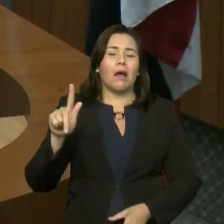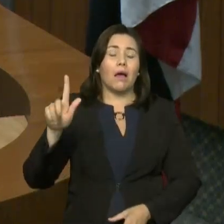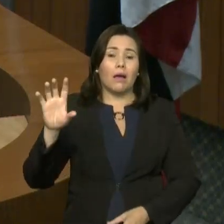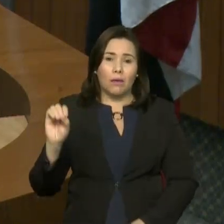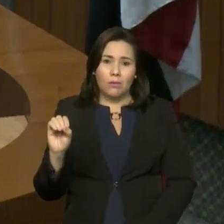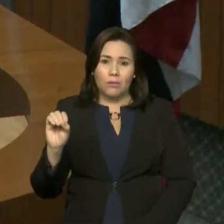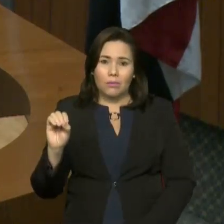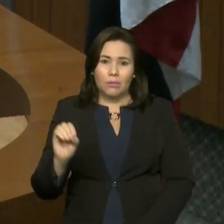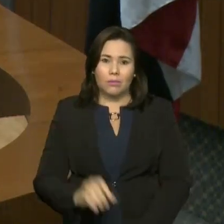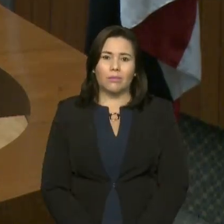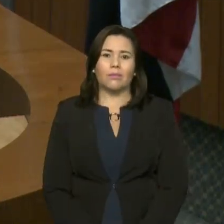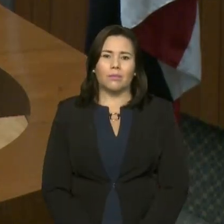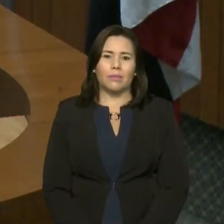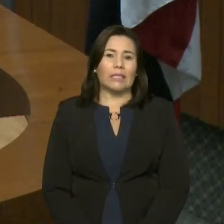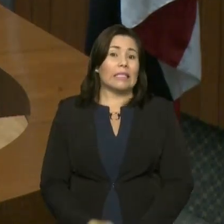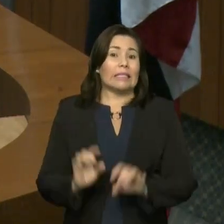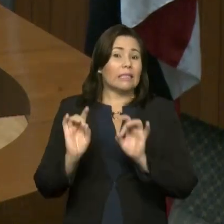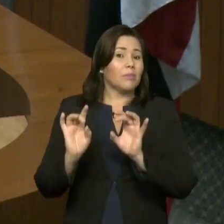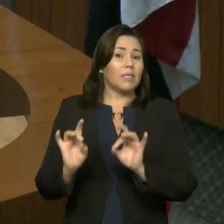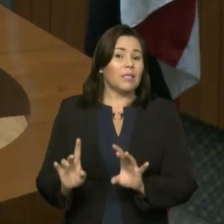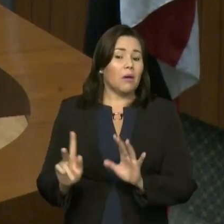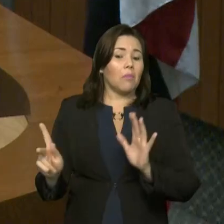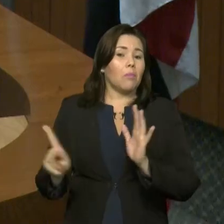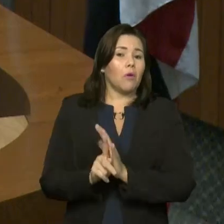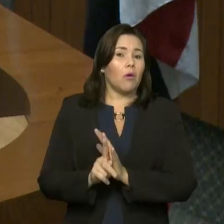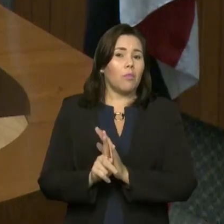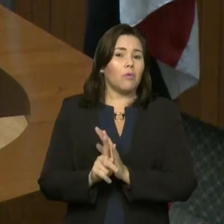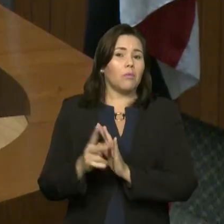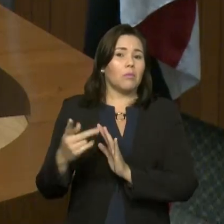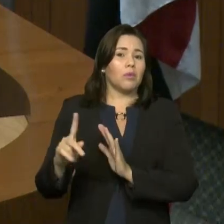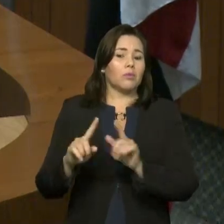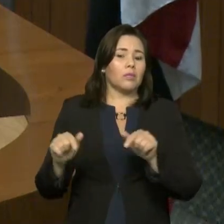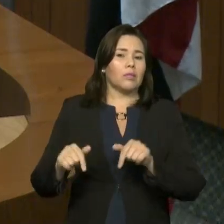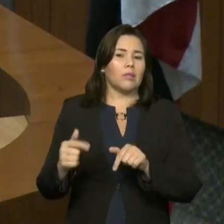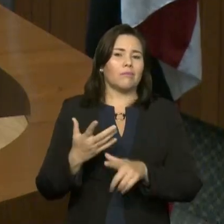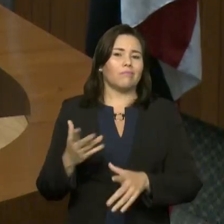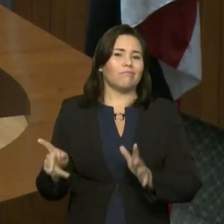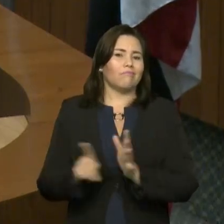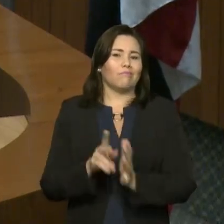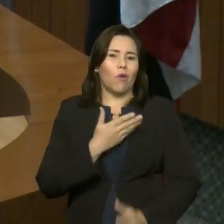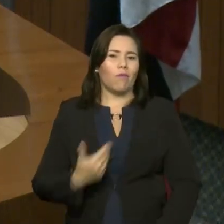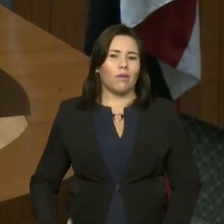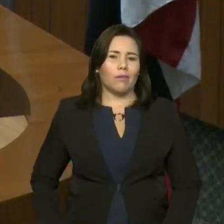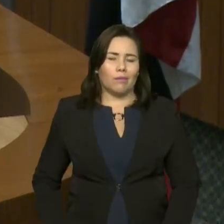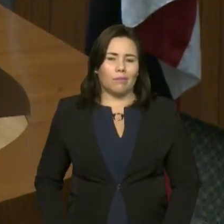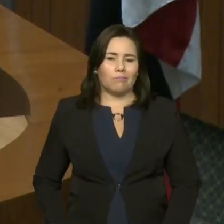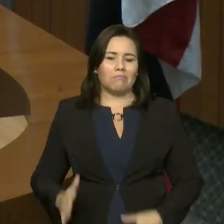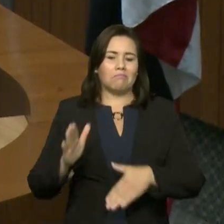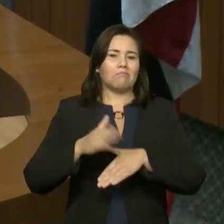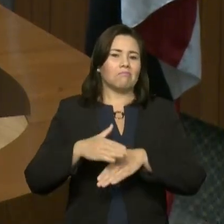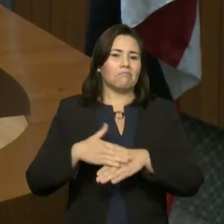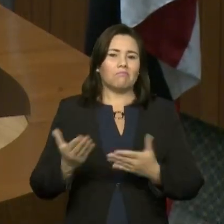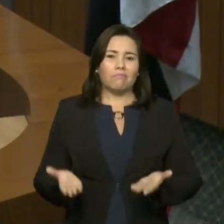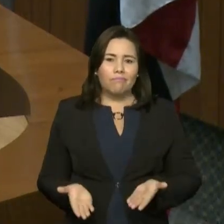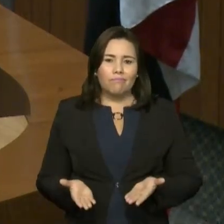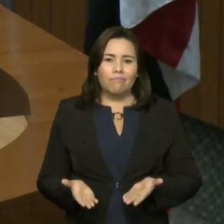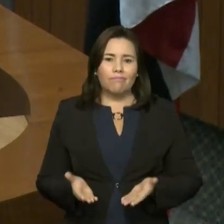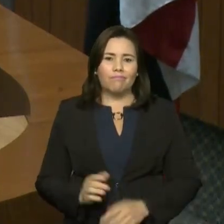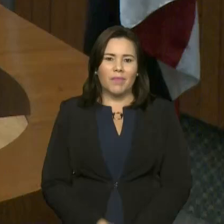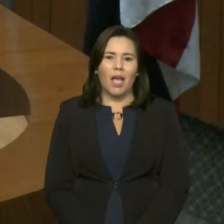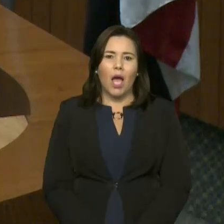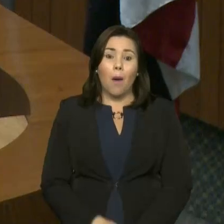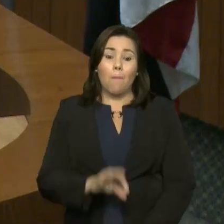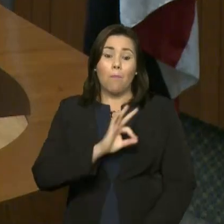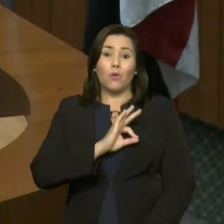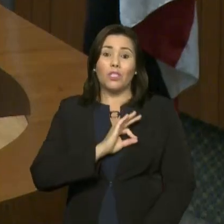governador. É isso. Estão aí com as expressões espantadas, mas é isso mesmo. Ao invés,